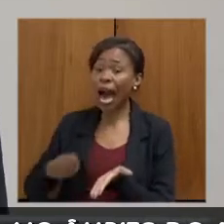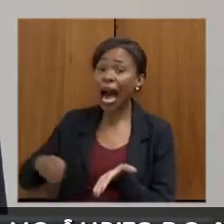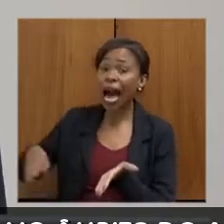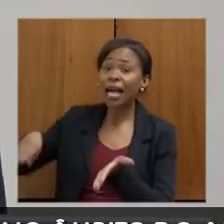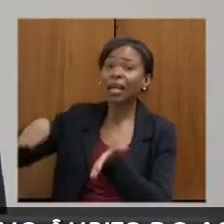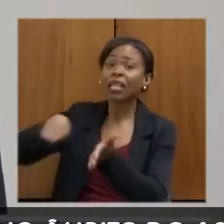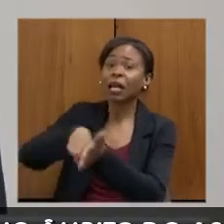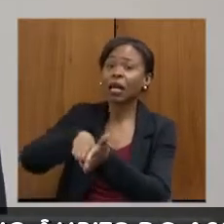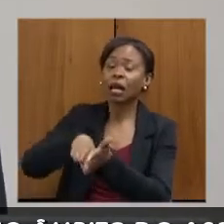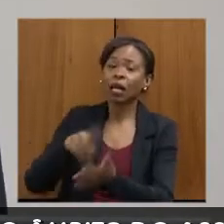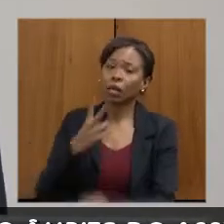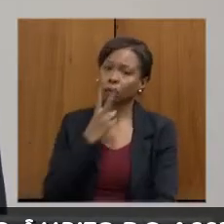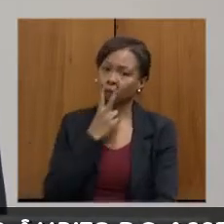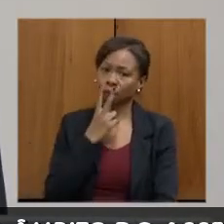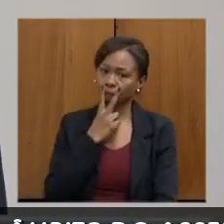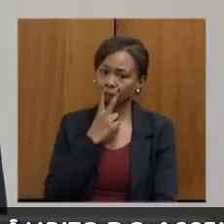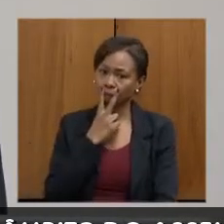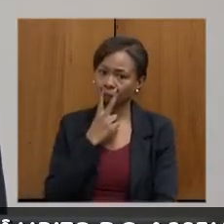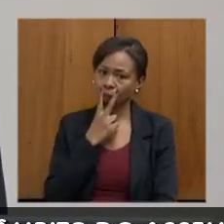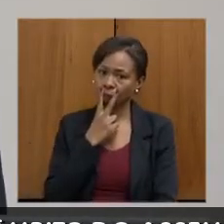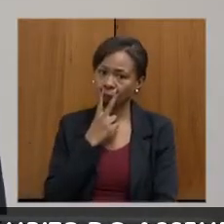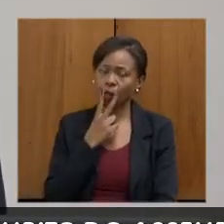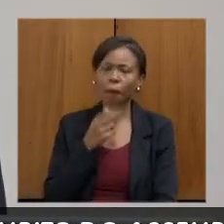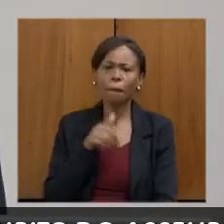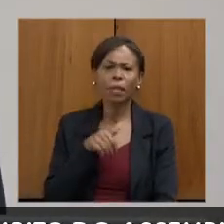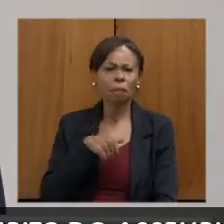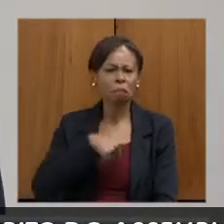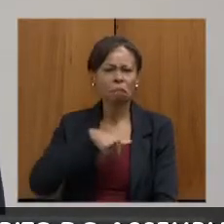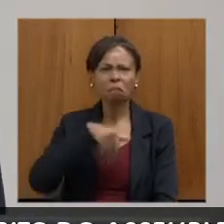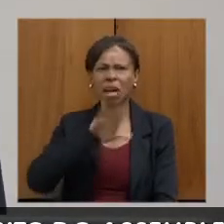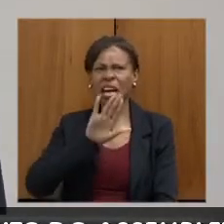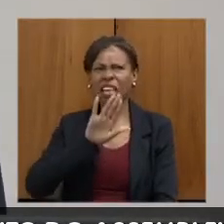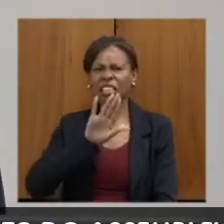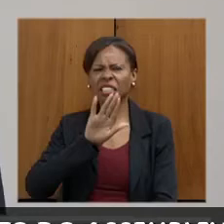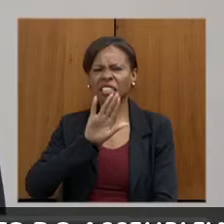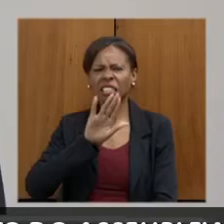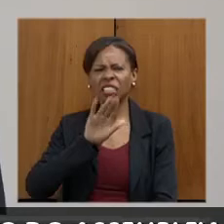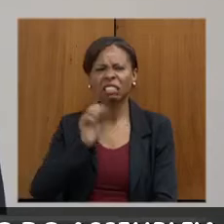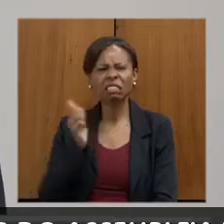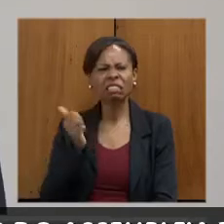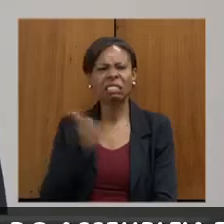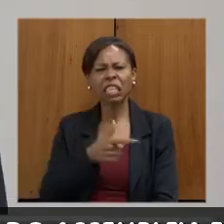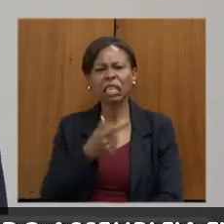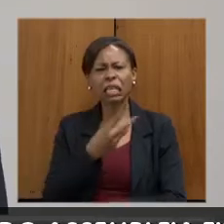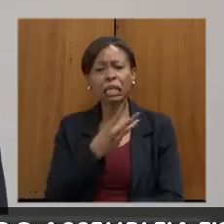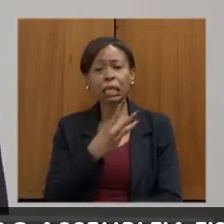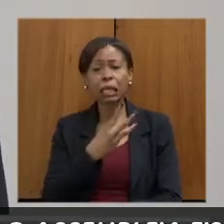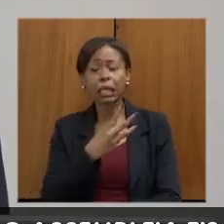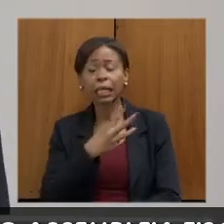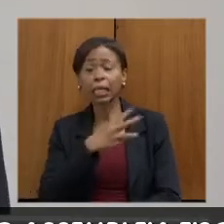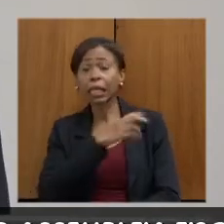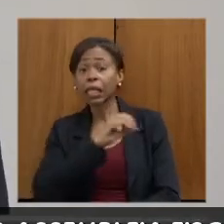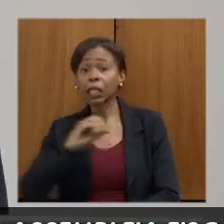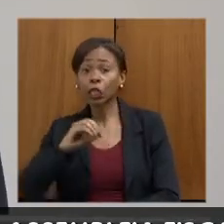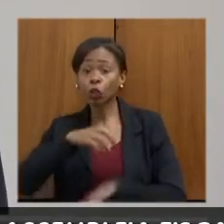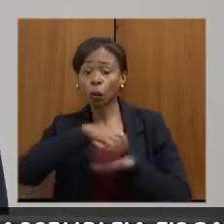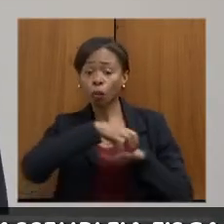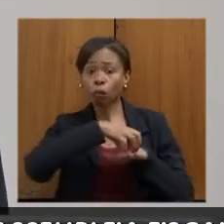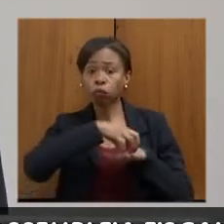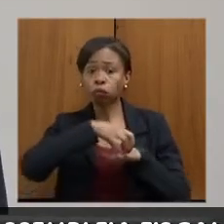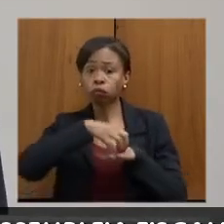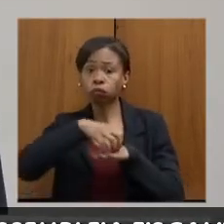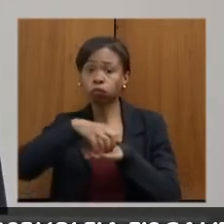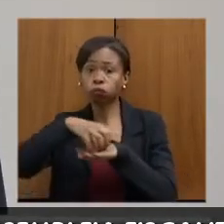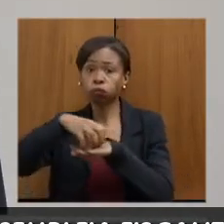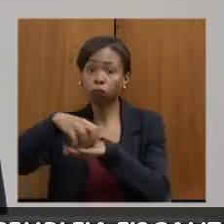o interessante que os mais de 300 vagões que as locomotivas da Vale puxão o que vão para o porto